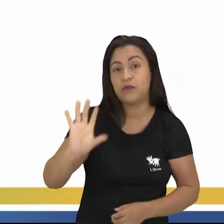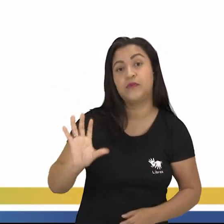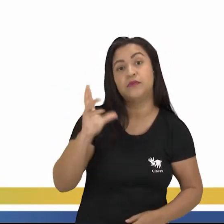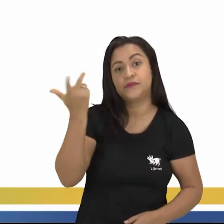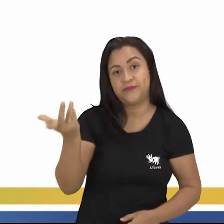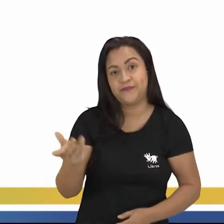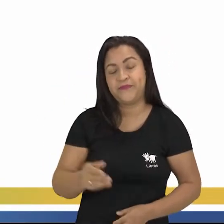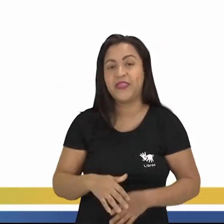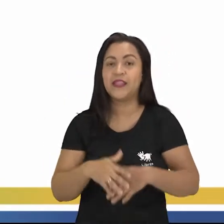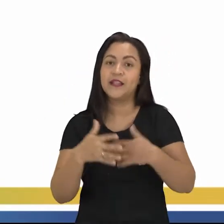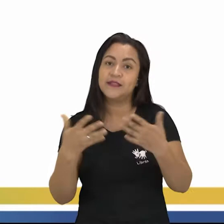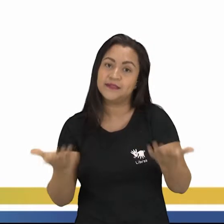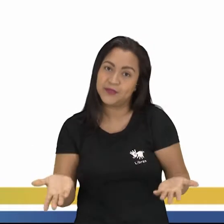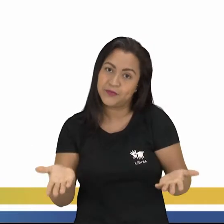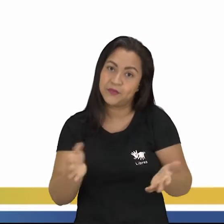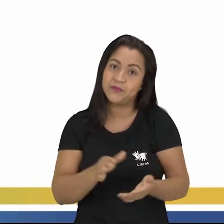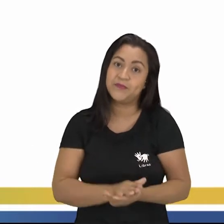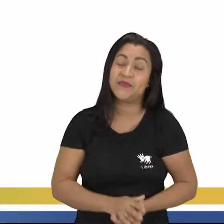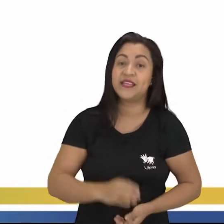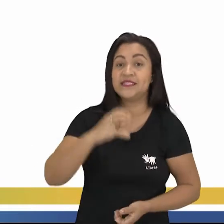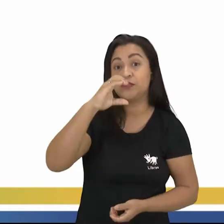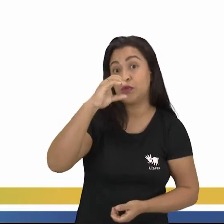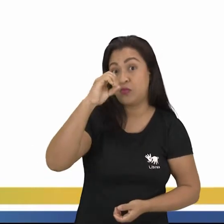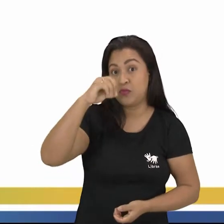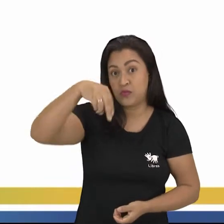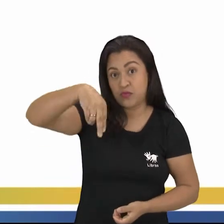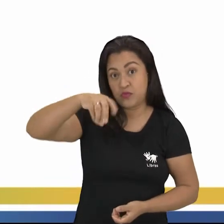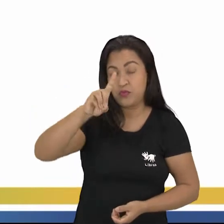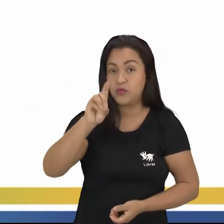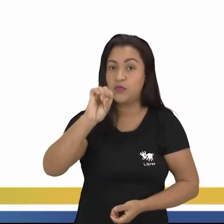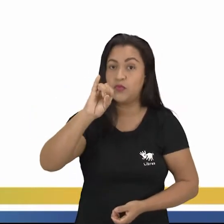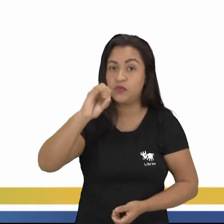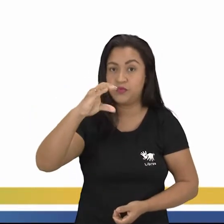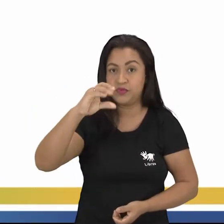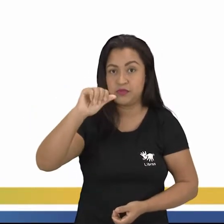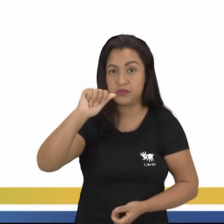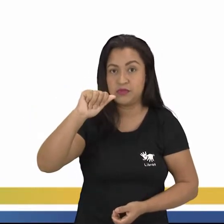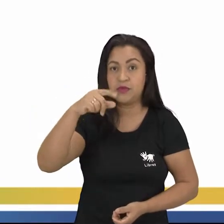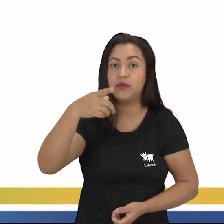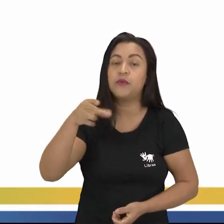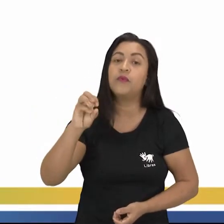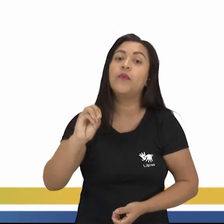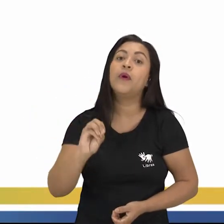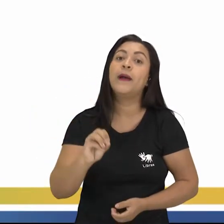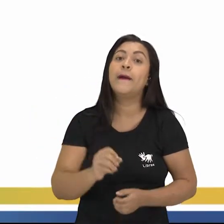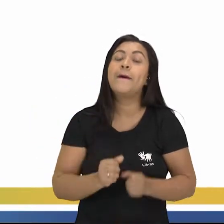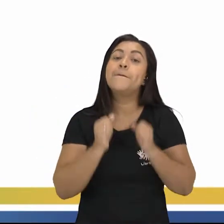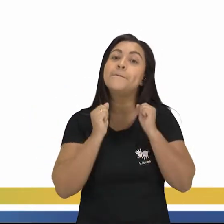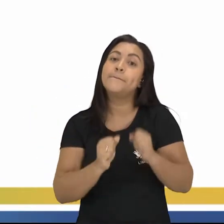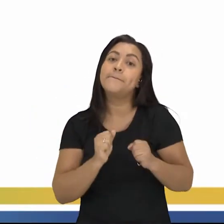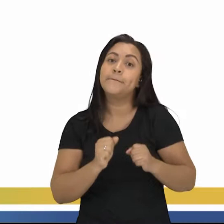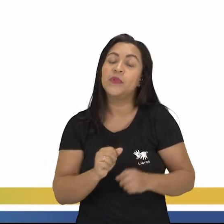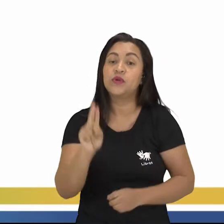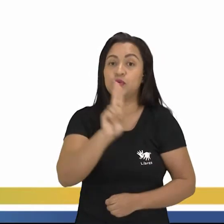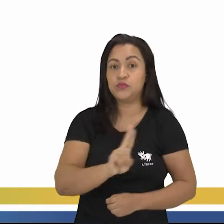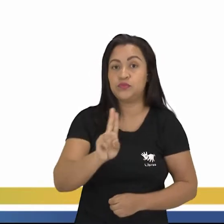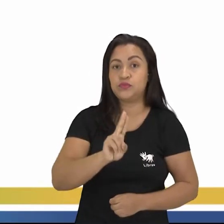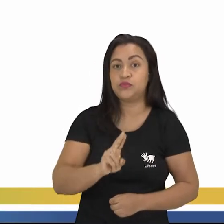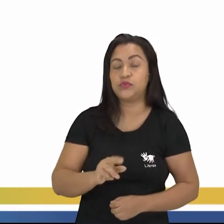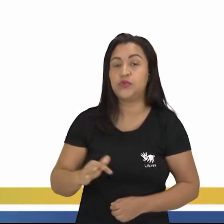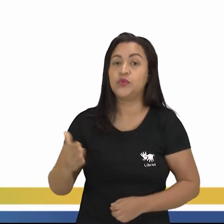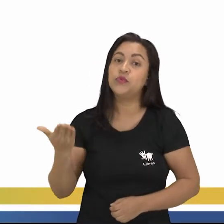sentenças condicionais podem ser utilizadas no passado, no presente ou no futuro.